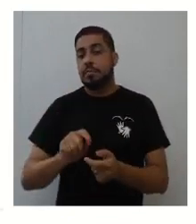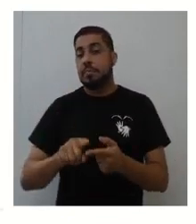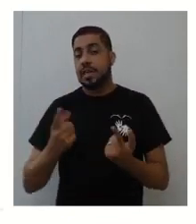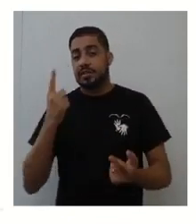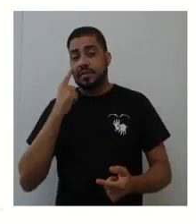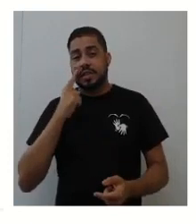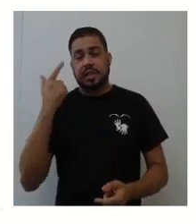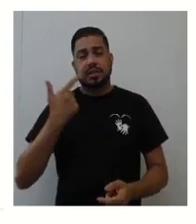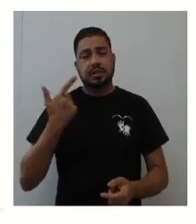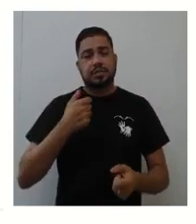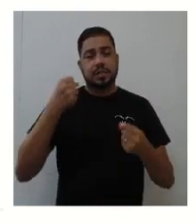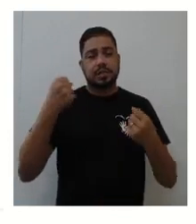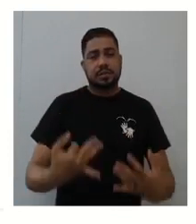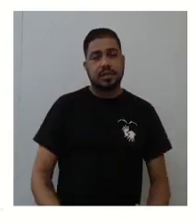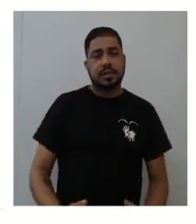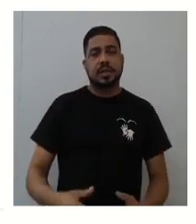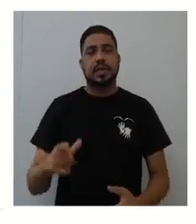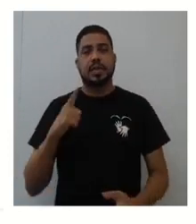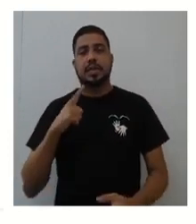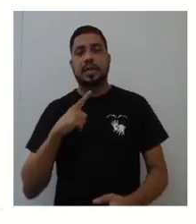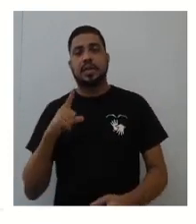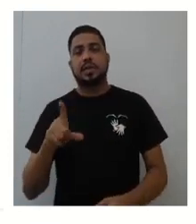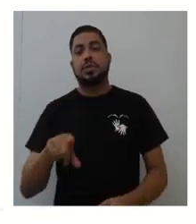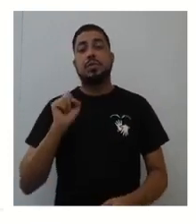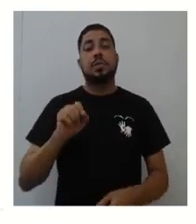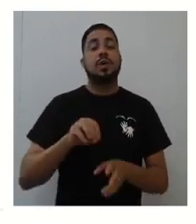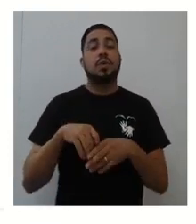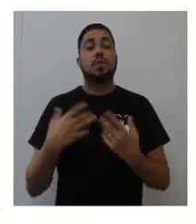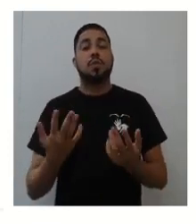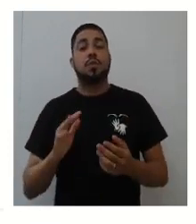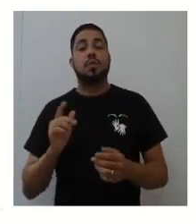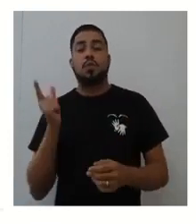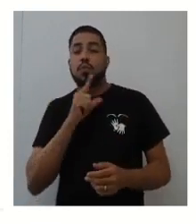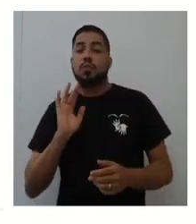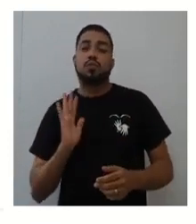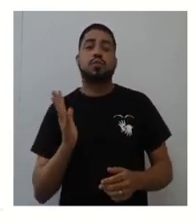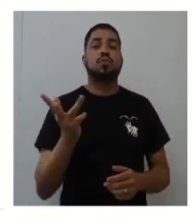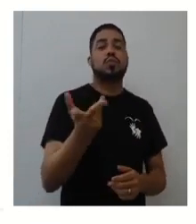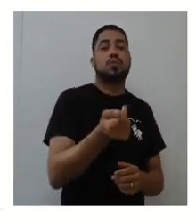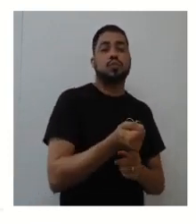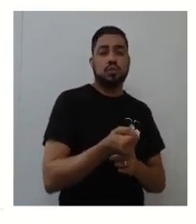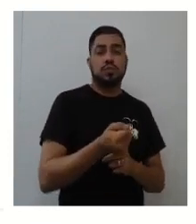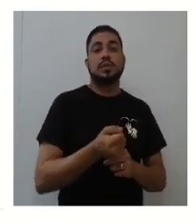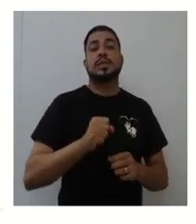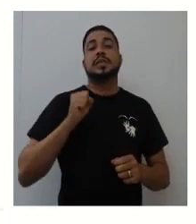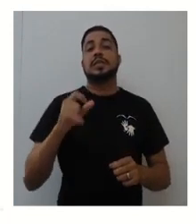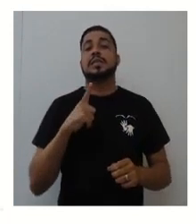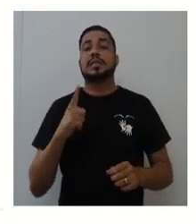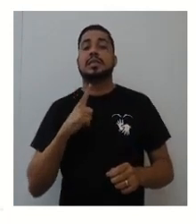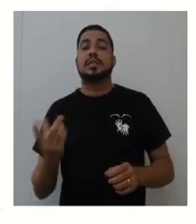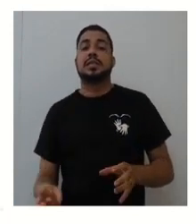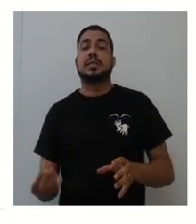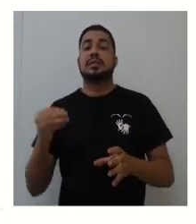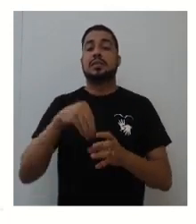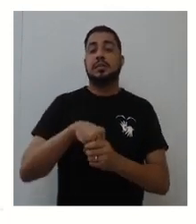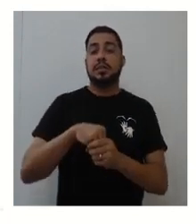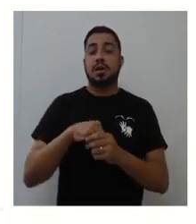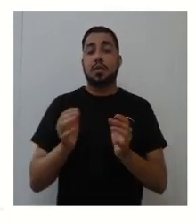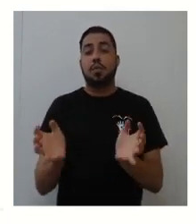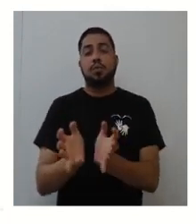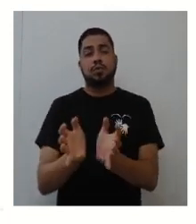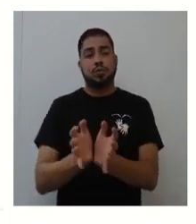segunda definição, que é tomado ou considerado no todo, por inteiro, que se aplica a um